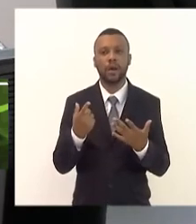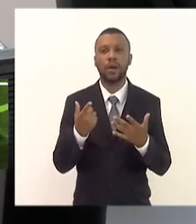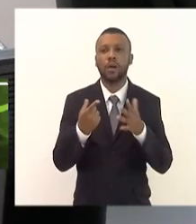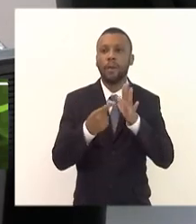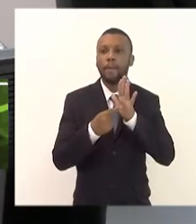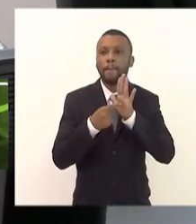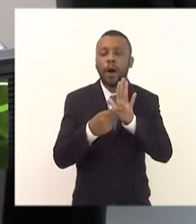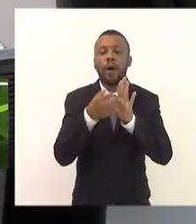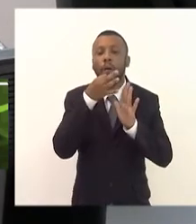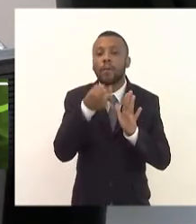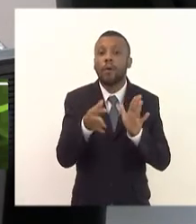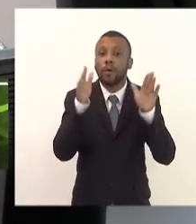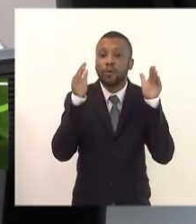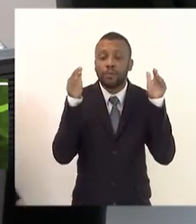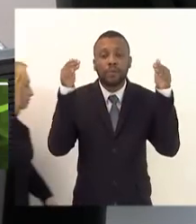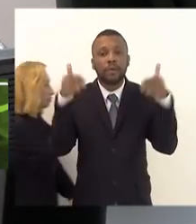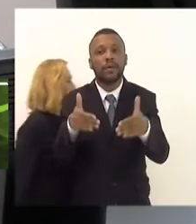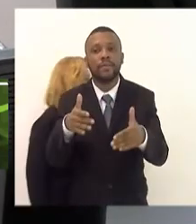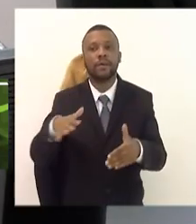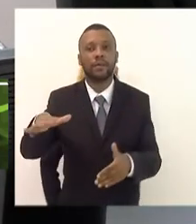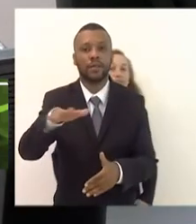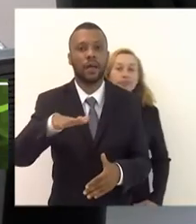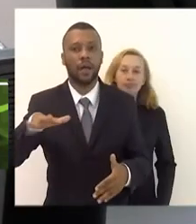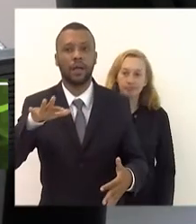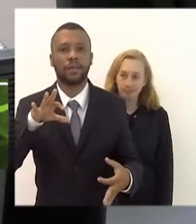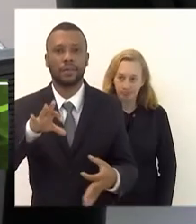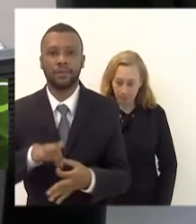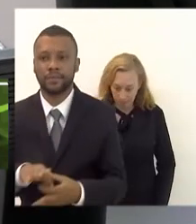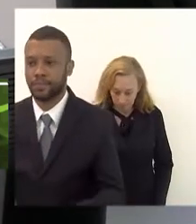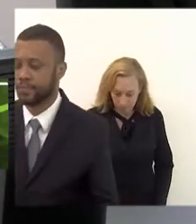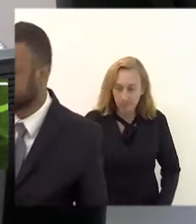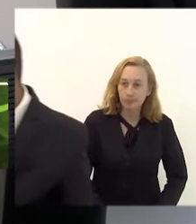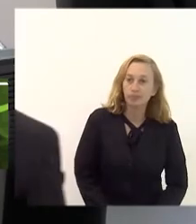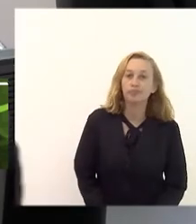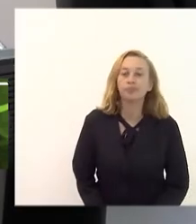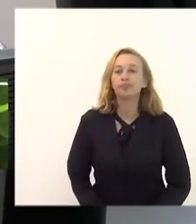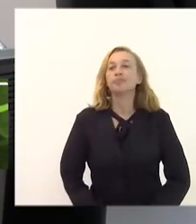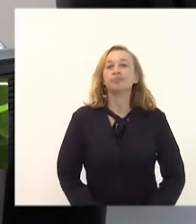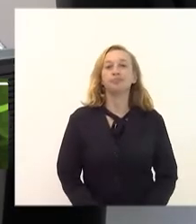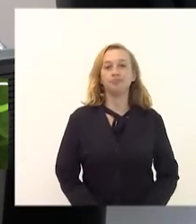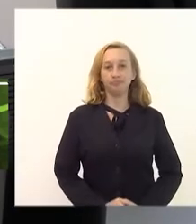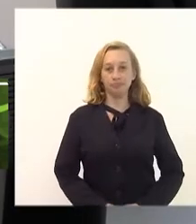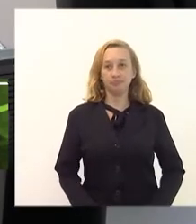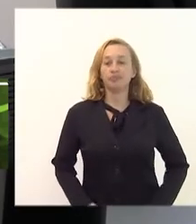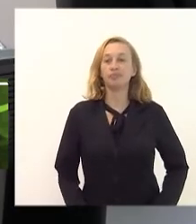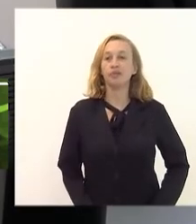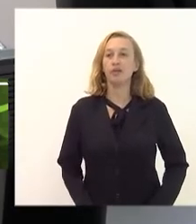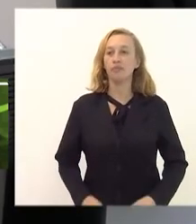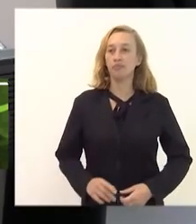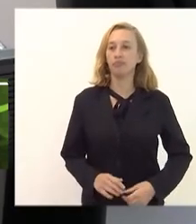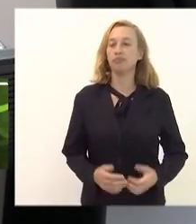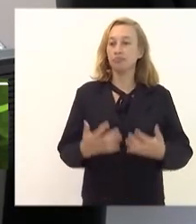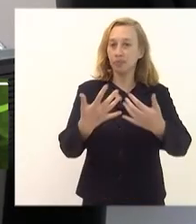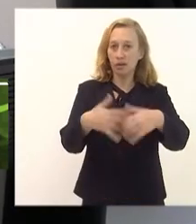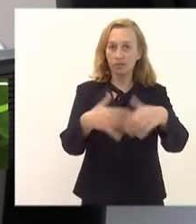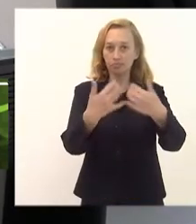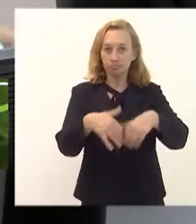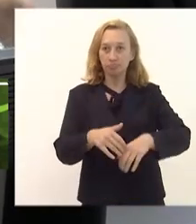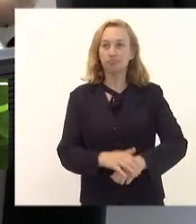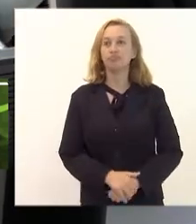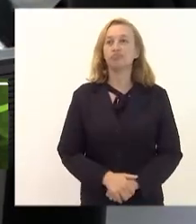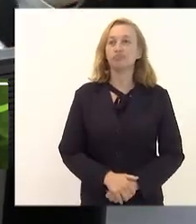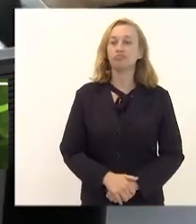a questão específica do túnel extravasor de Petrópolis, que